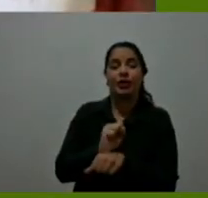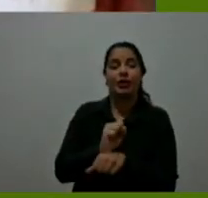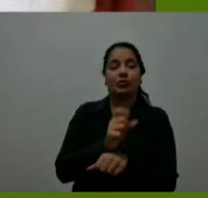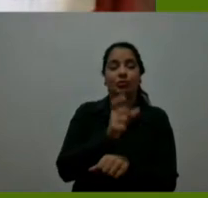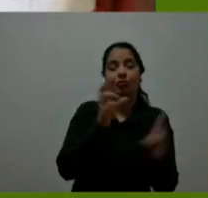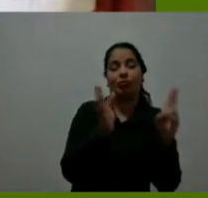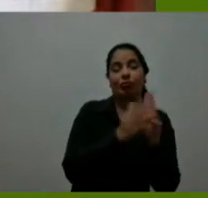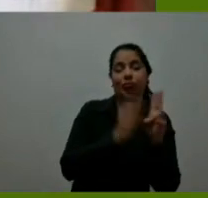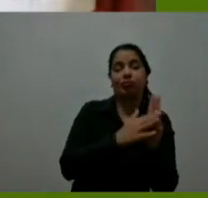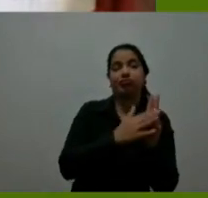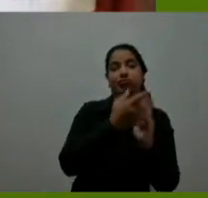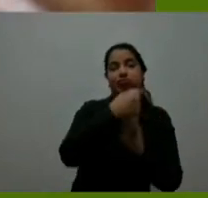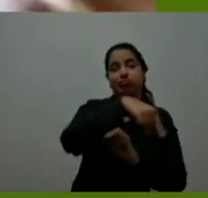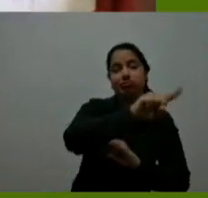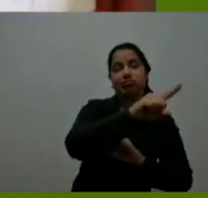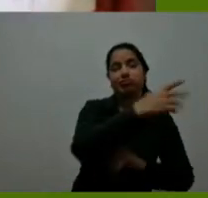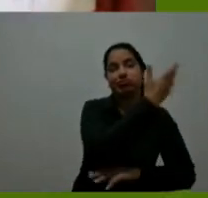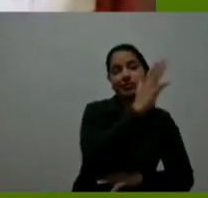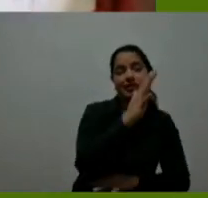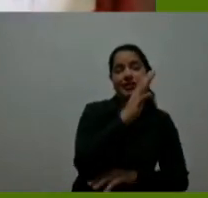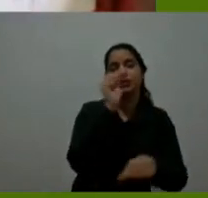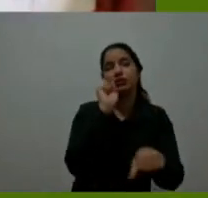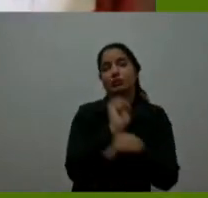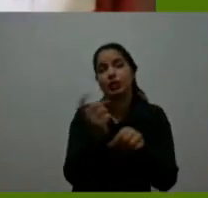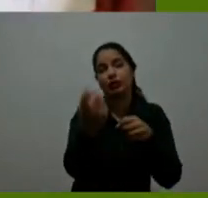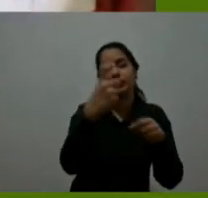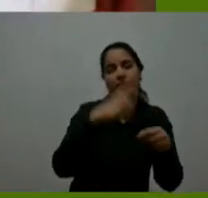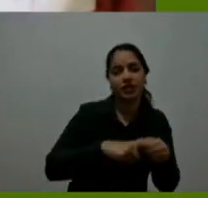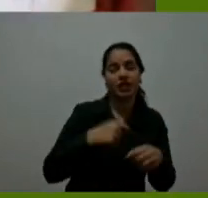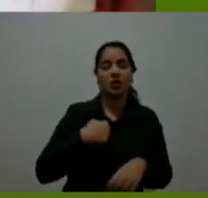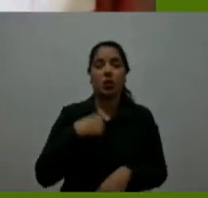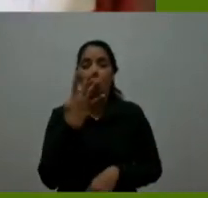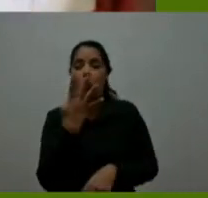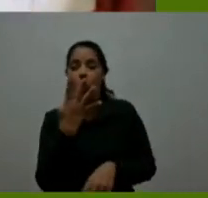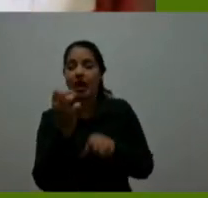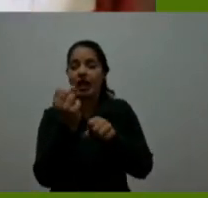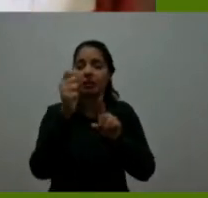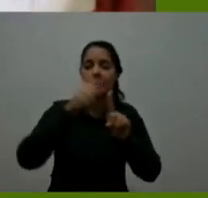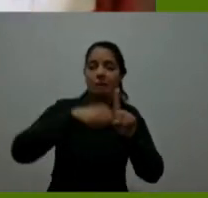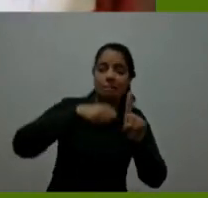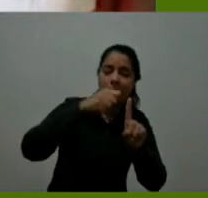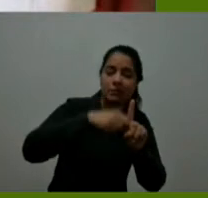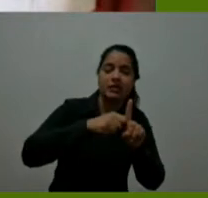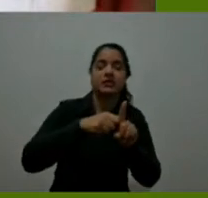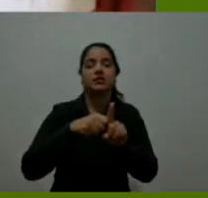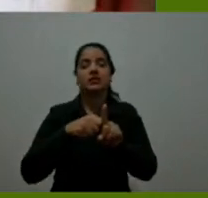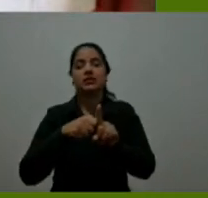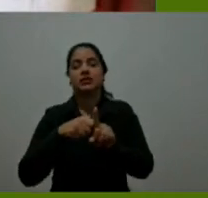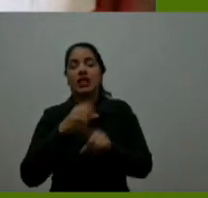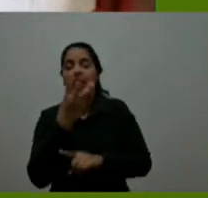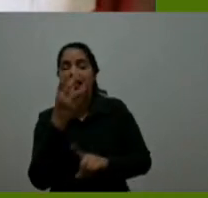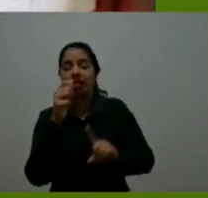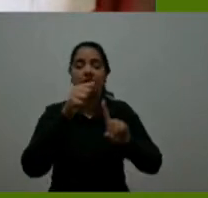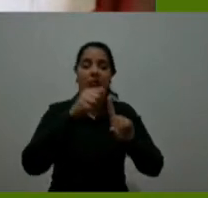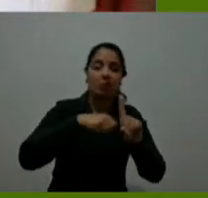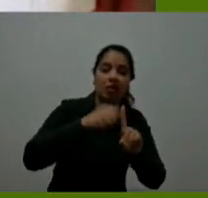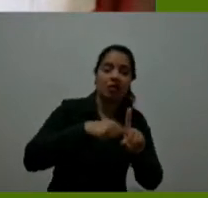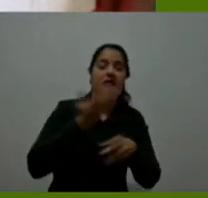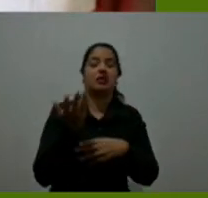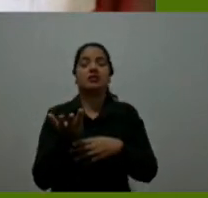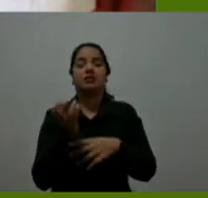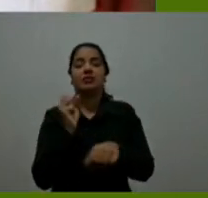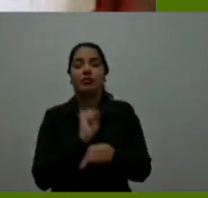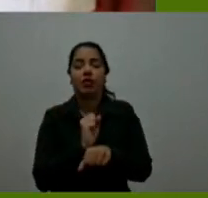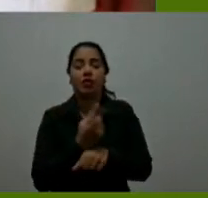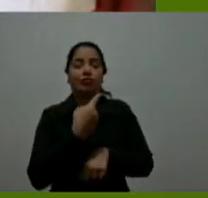em média, 3-4 meses dentro de uma comunidade indígena e tive que voltar várias vezes em cada uma delas. Viajei muito